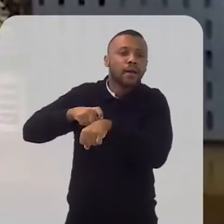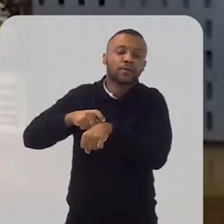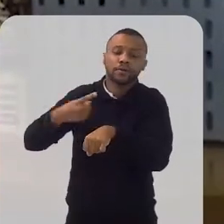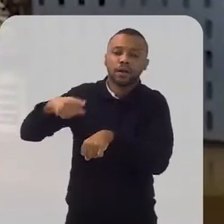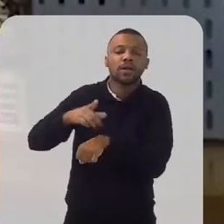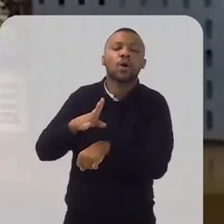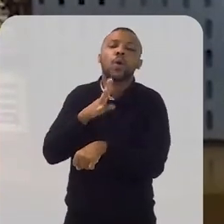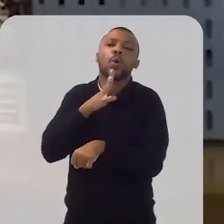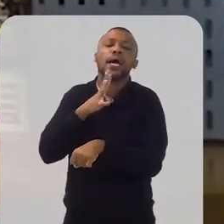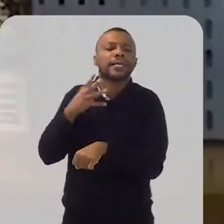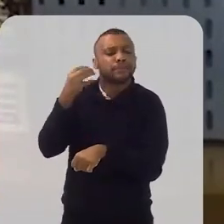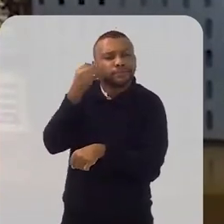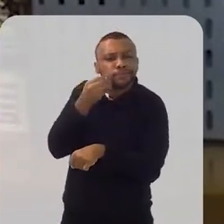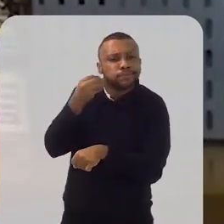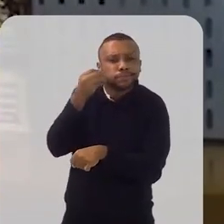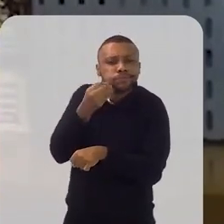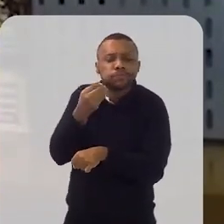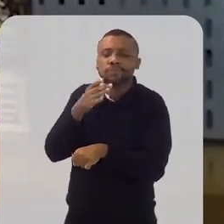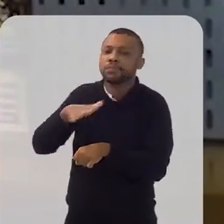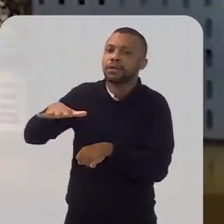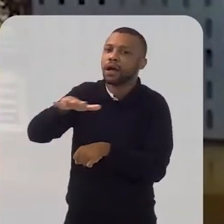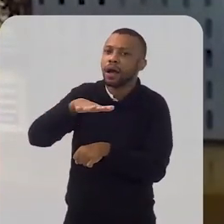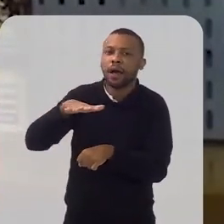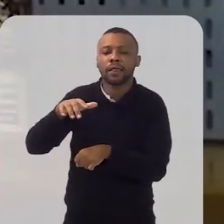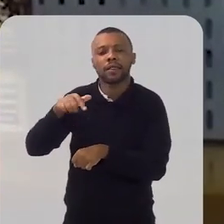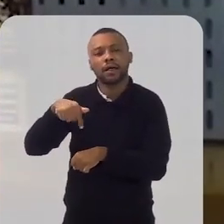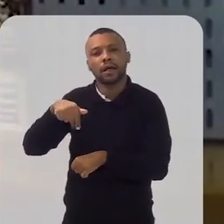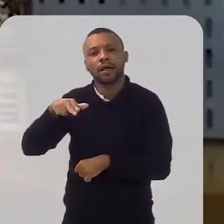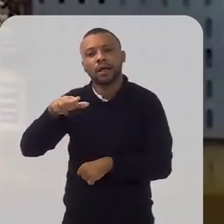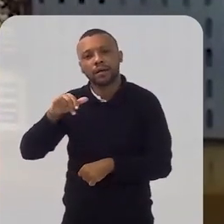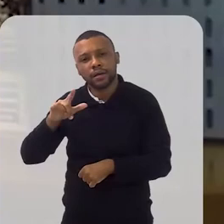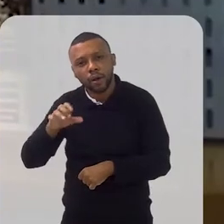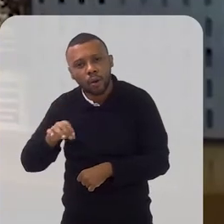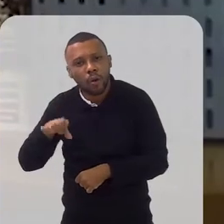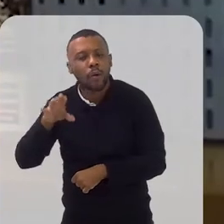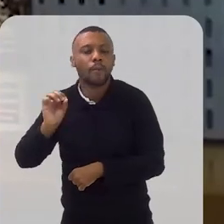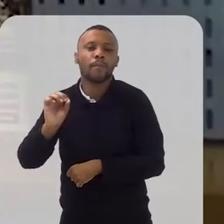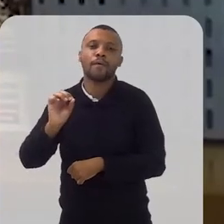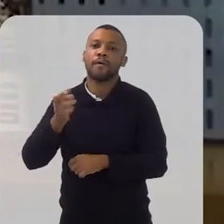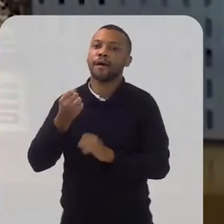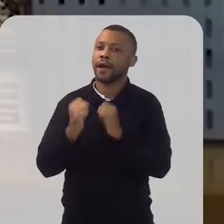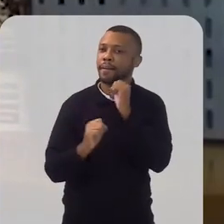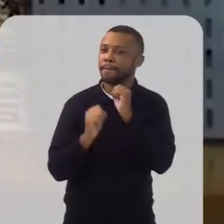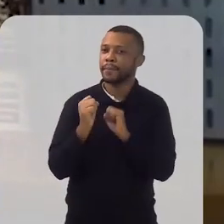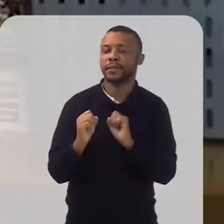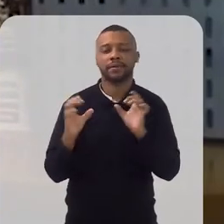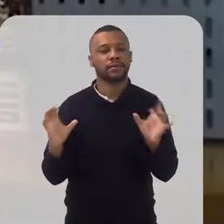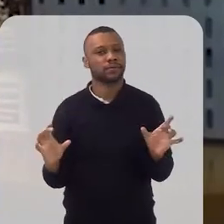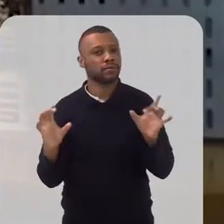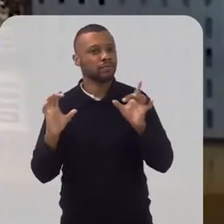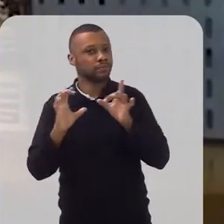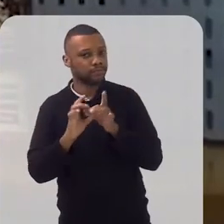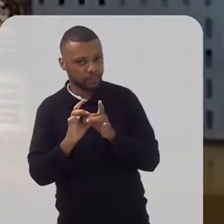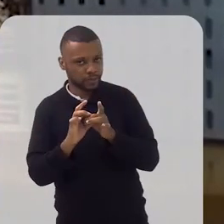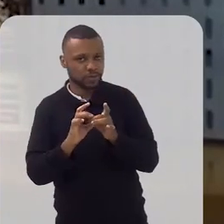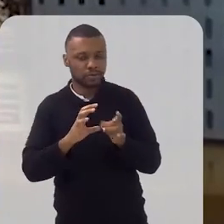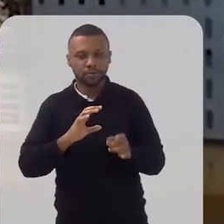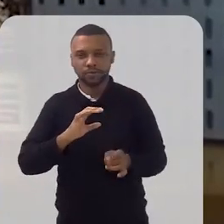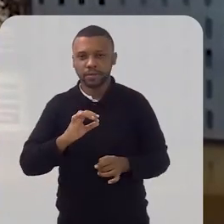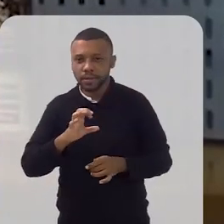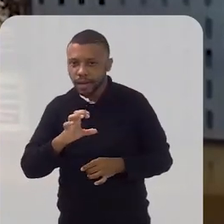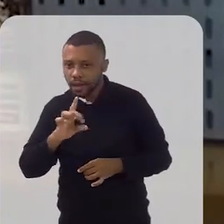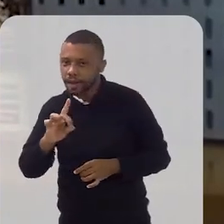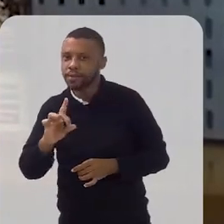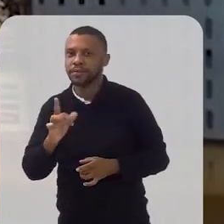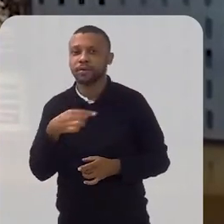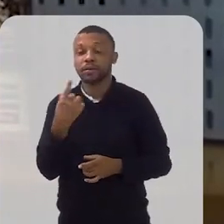Ela tem todo o conhecimento, o respaldo com os quilombos, empresas que são parceiras do CIEDES. A gente está convocando essas empresas para